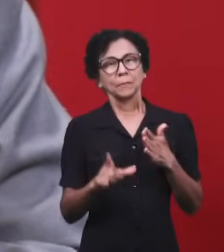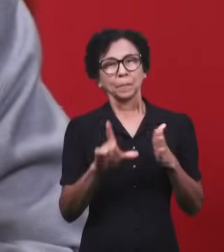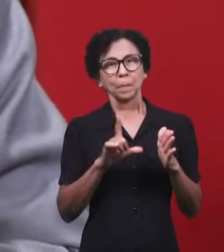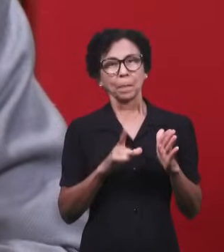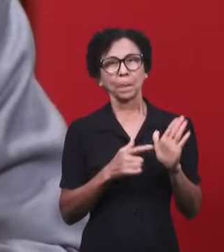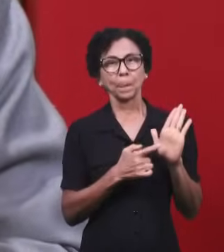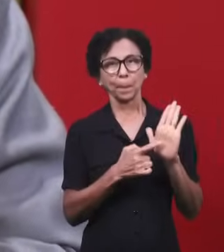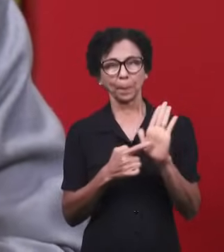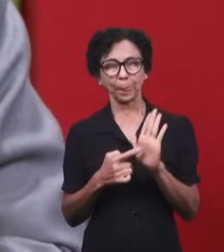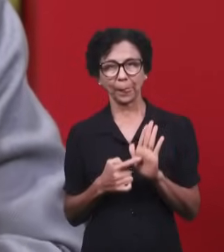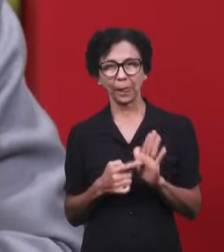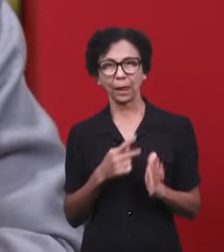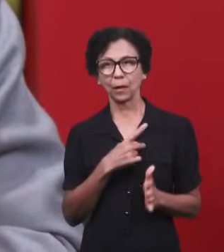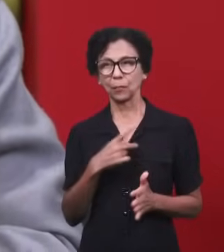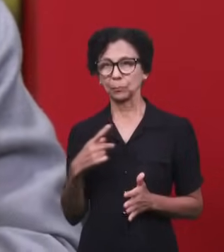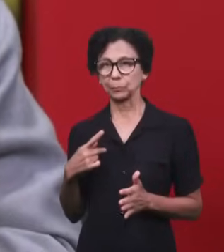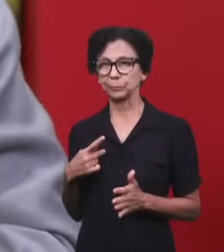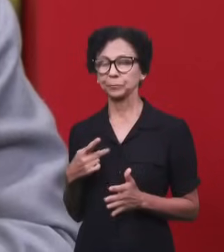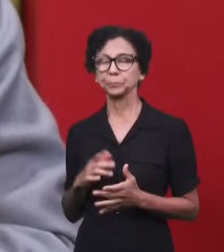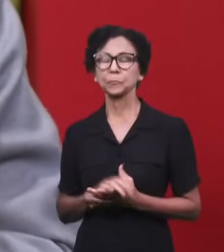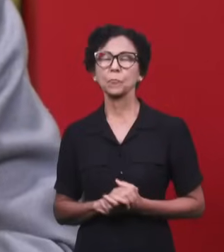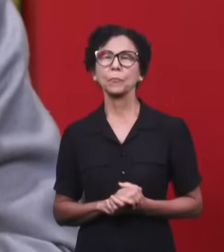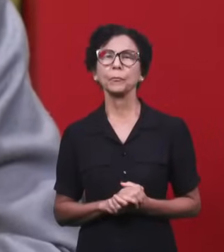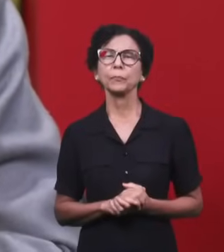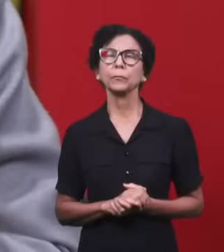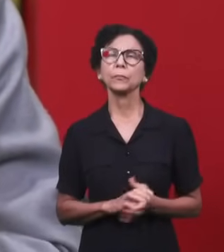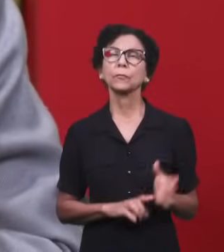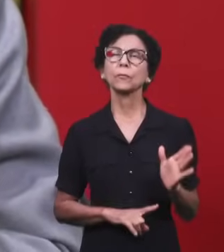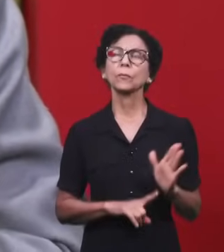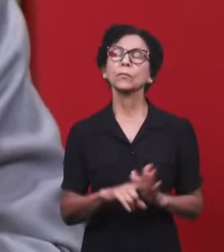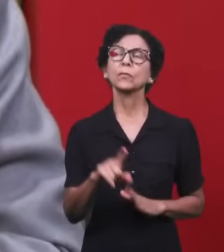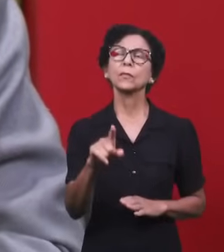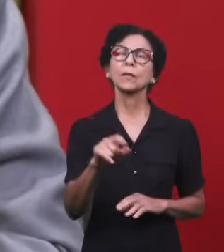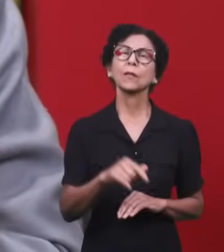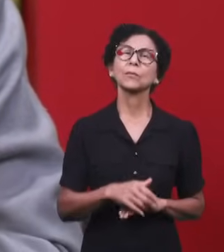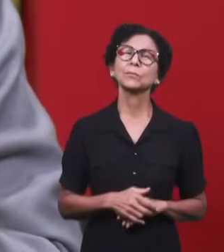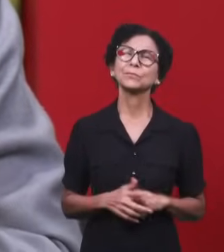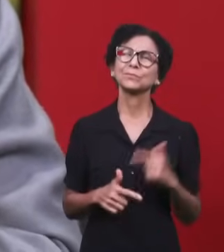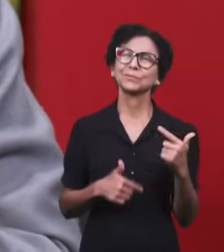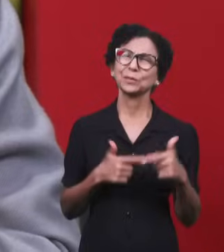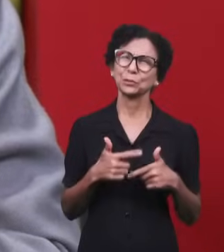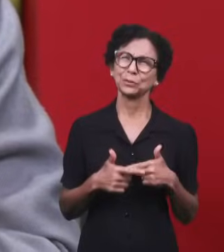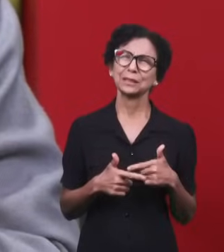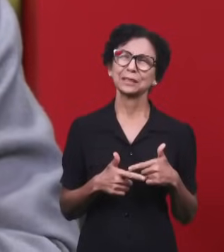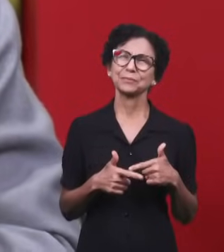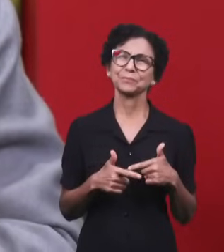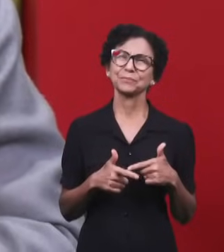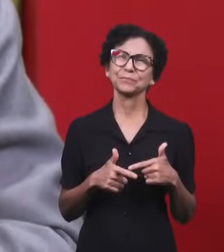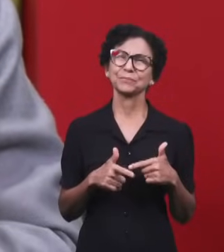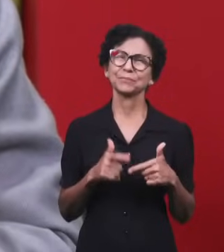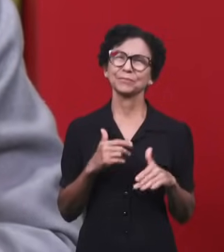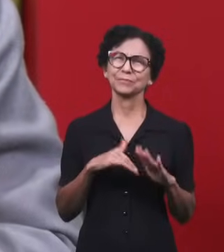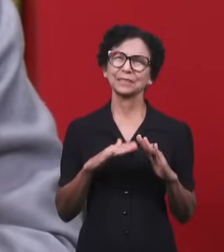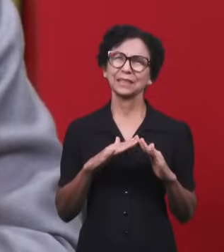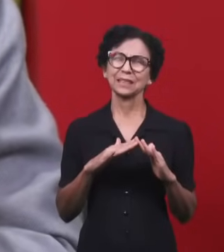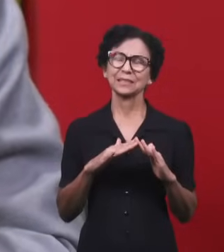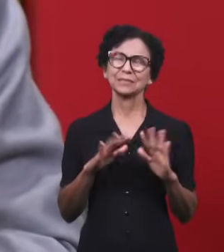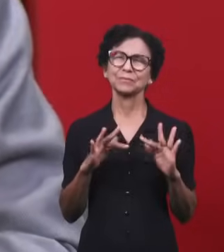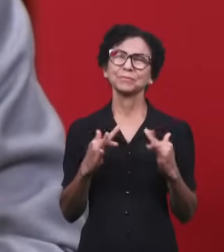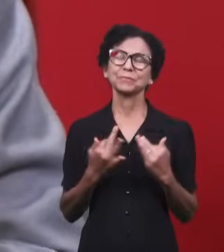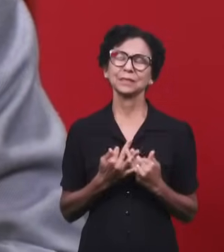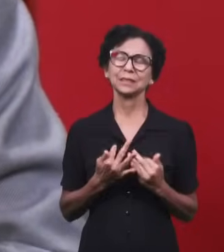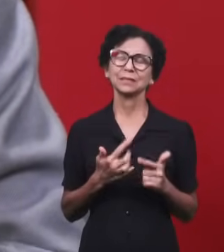os pastores que estão à mesa aqui, fazendo uma pergunta. Você enfrenta lutas na sua casa, no seu lar? Quais